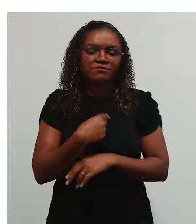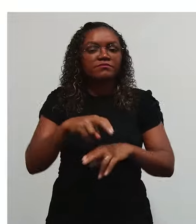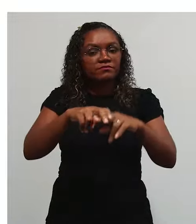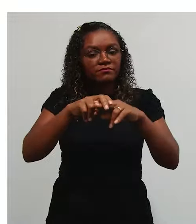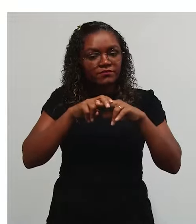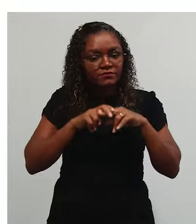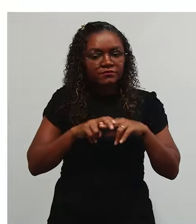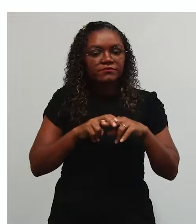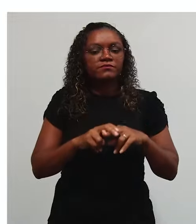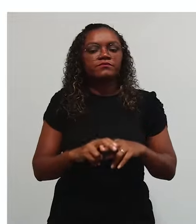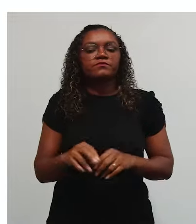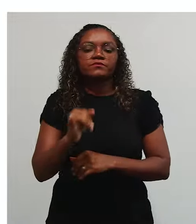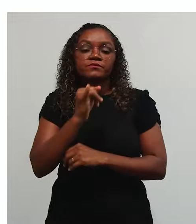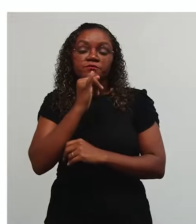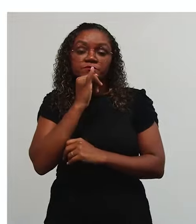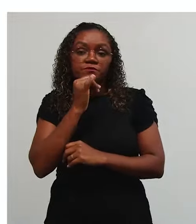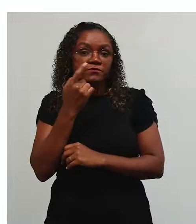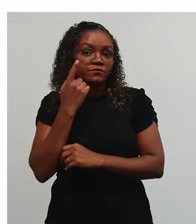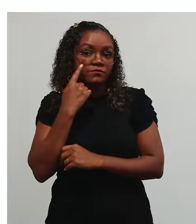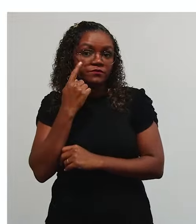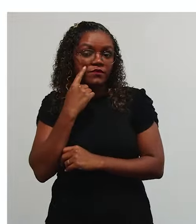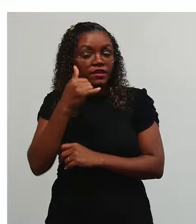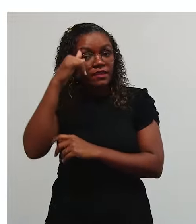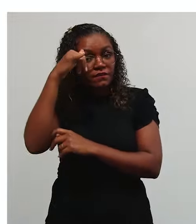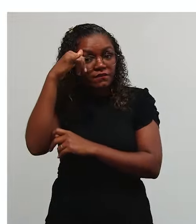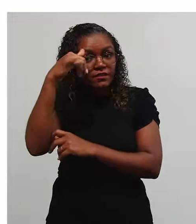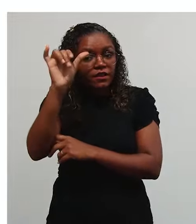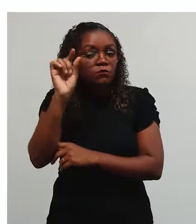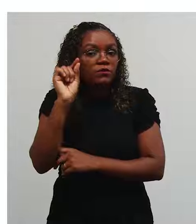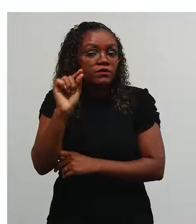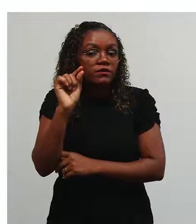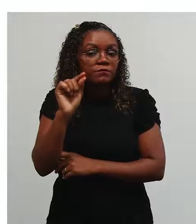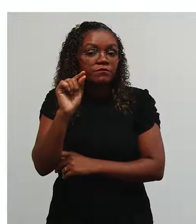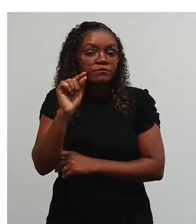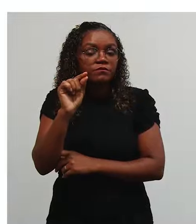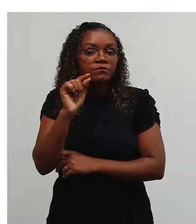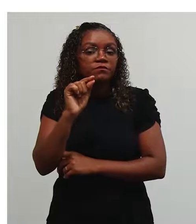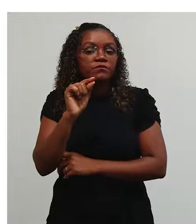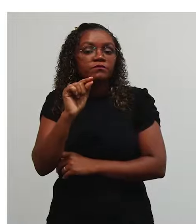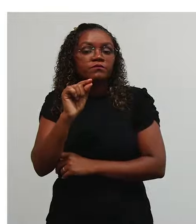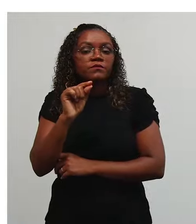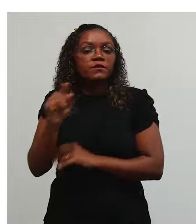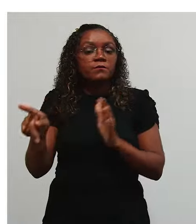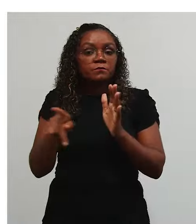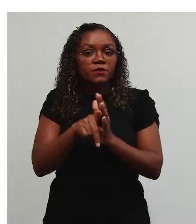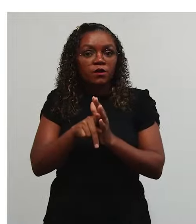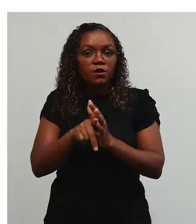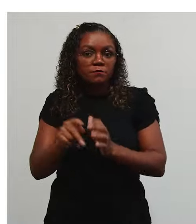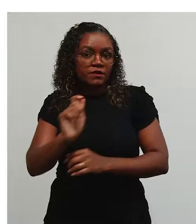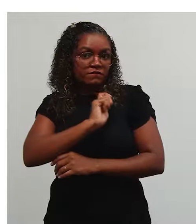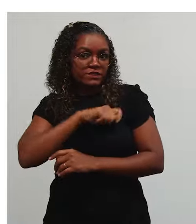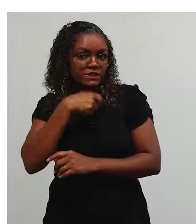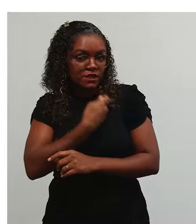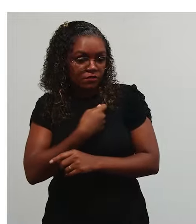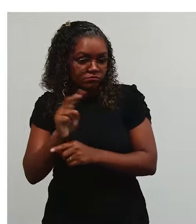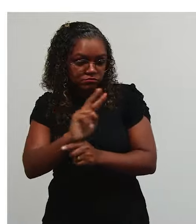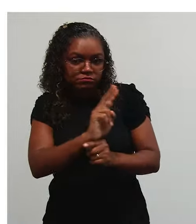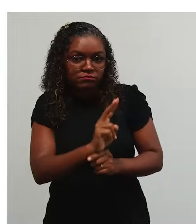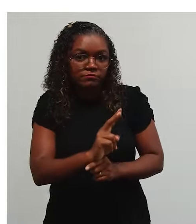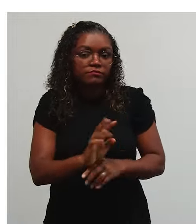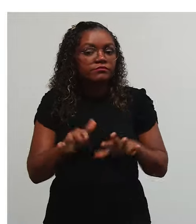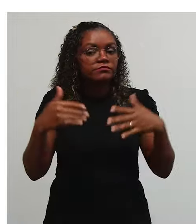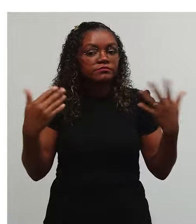município em detrimento de do outro isso aqui pessoal é para evitar a chamada guerra fiscal tá bom esse